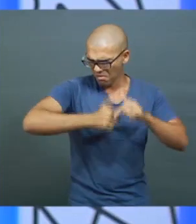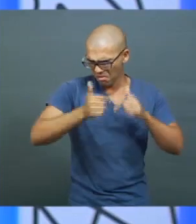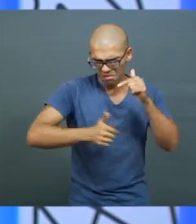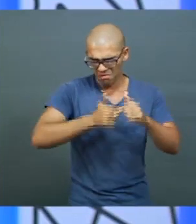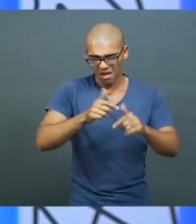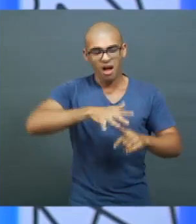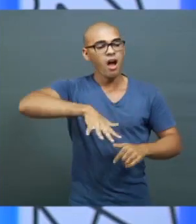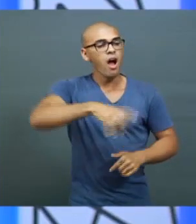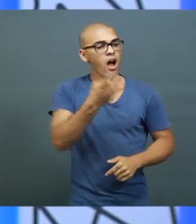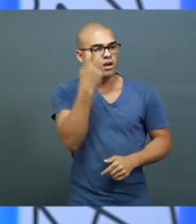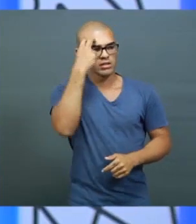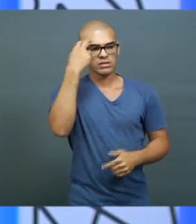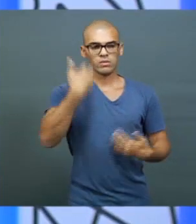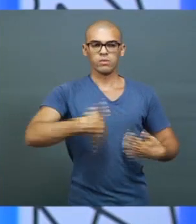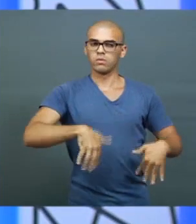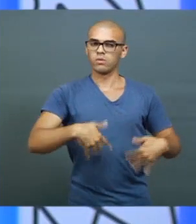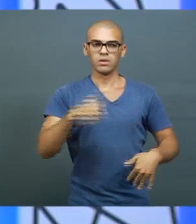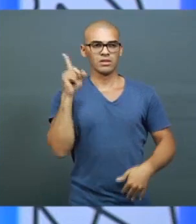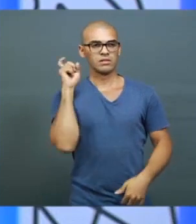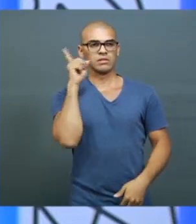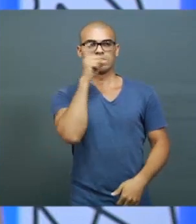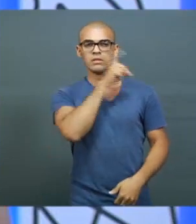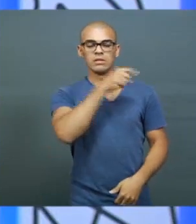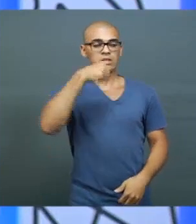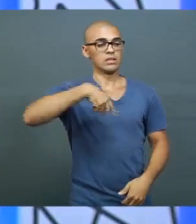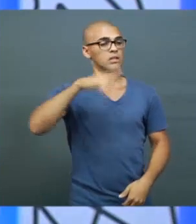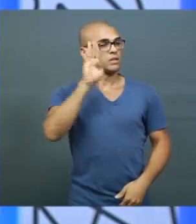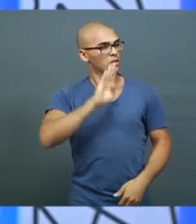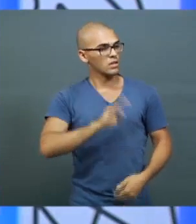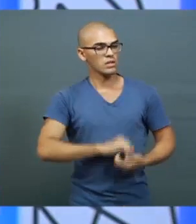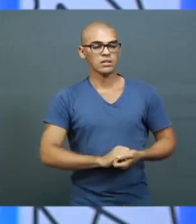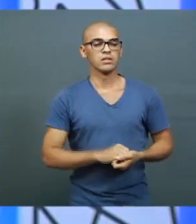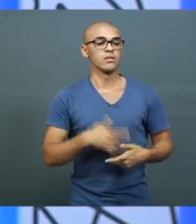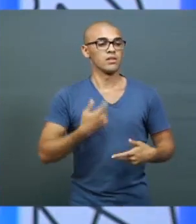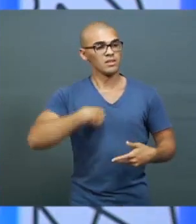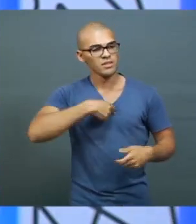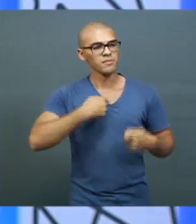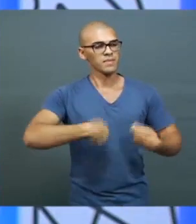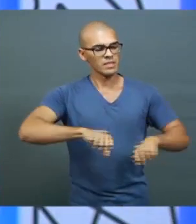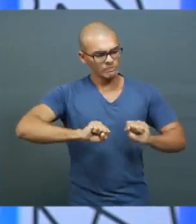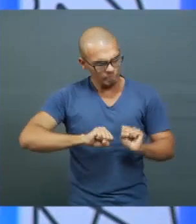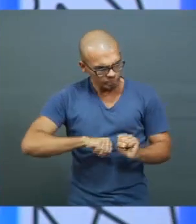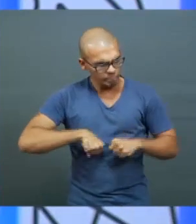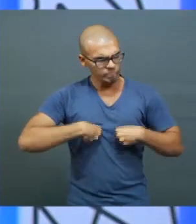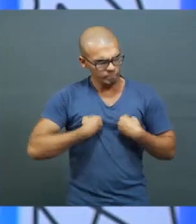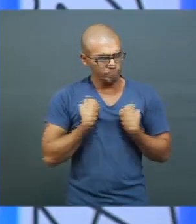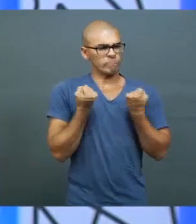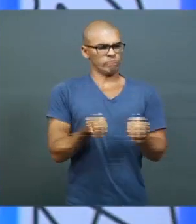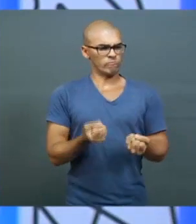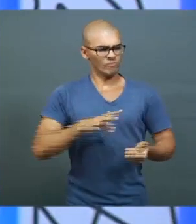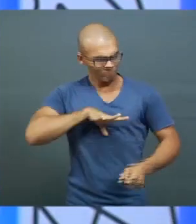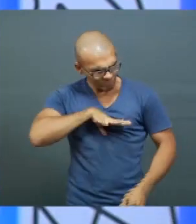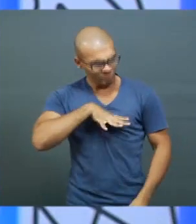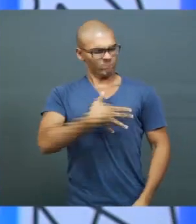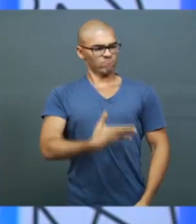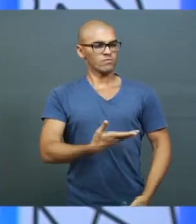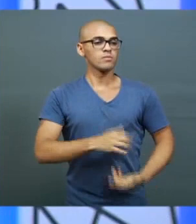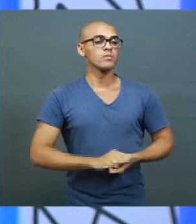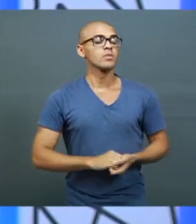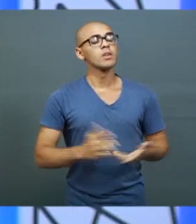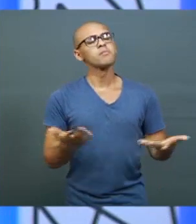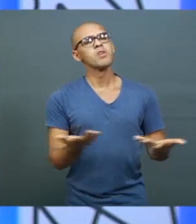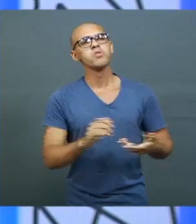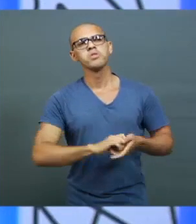uma profissão mais de garra, né, do que de qualquer outra coisa. Mas, assim, eu acho que o desafio hoje